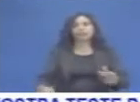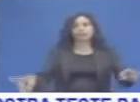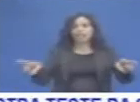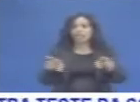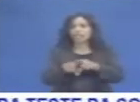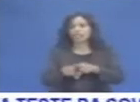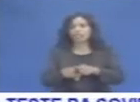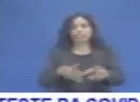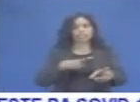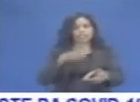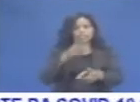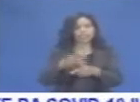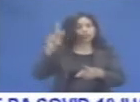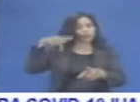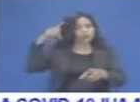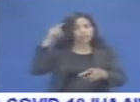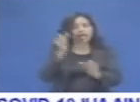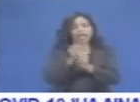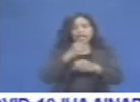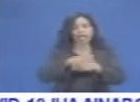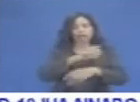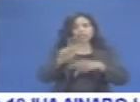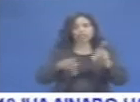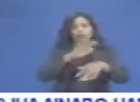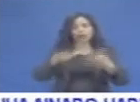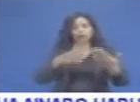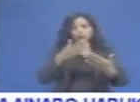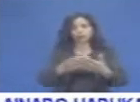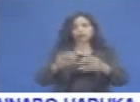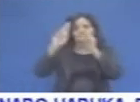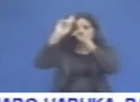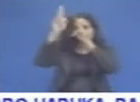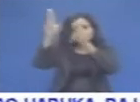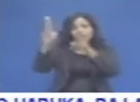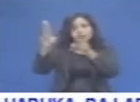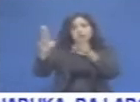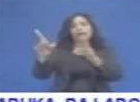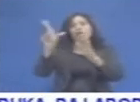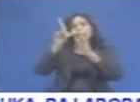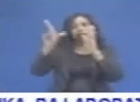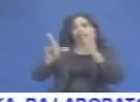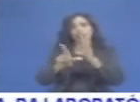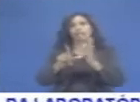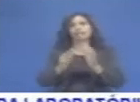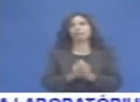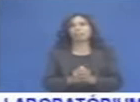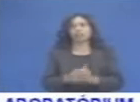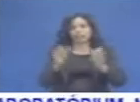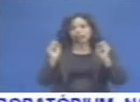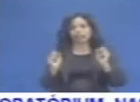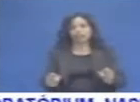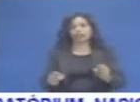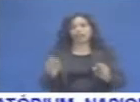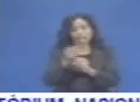políticos democráticos, o de Halo é um voto respeito à Constituição no leis. Só a eleição FOM ele permite formação do